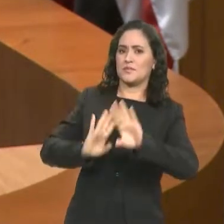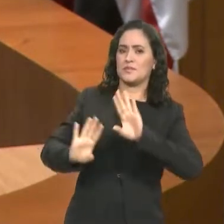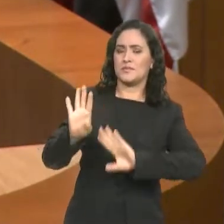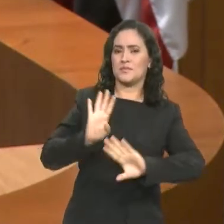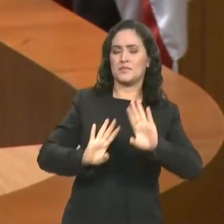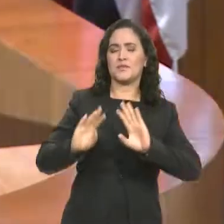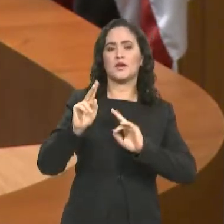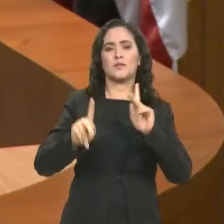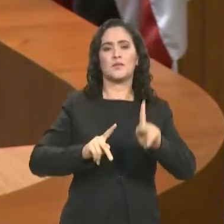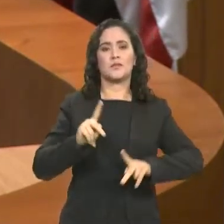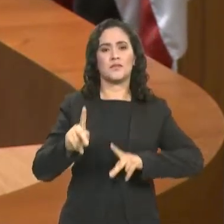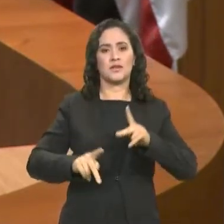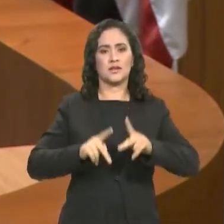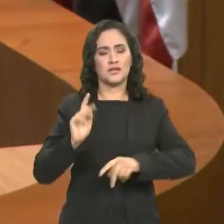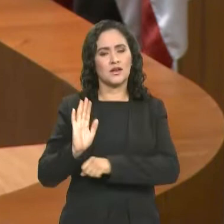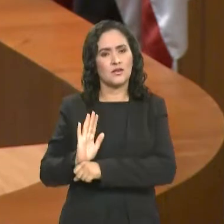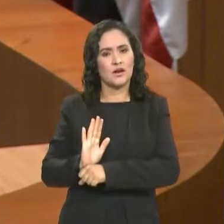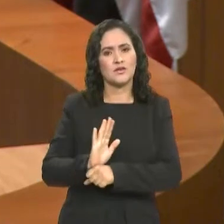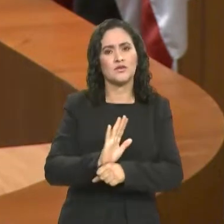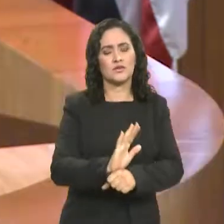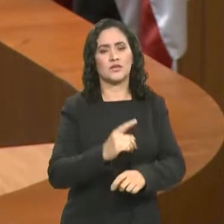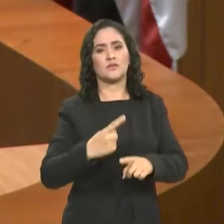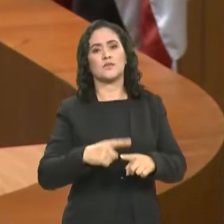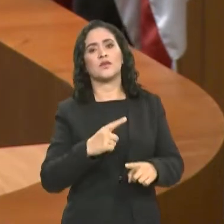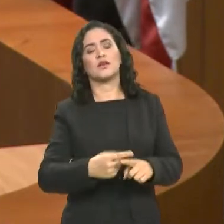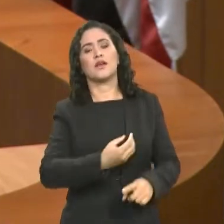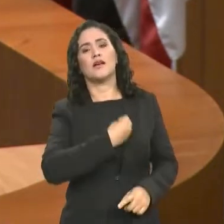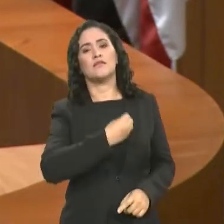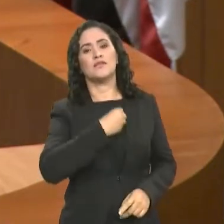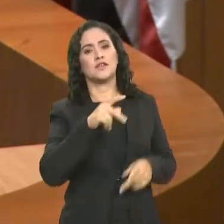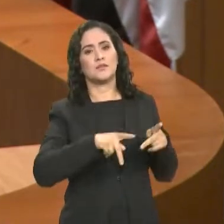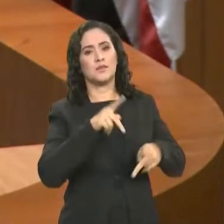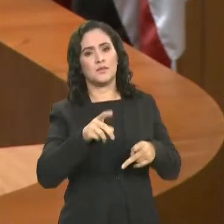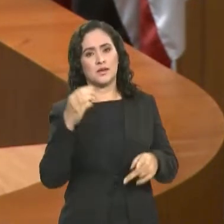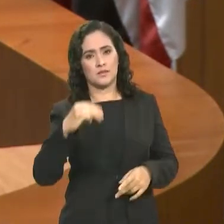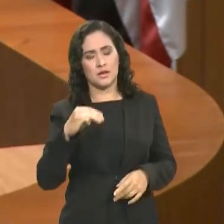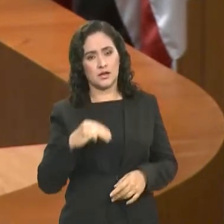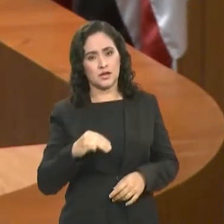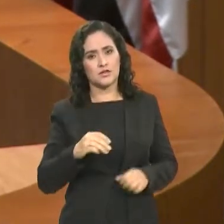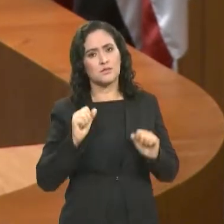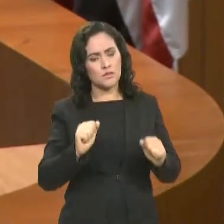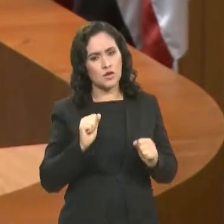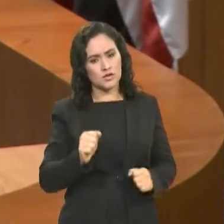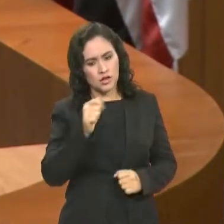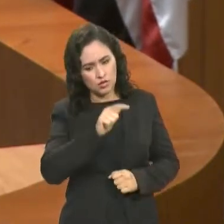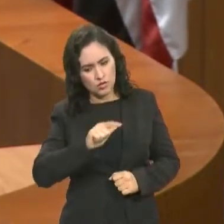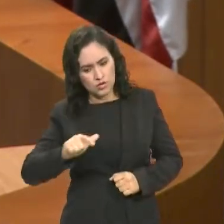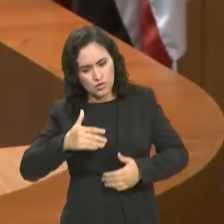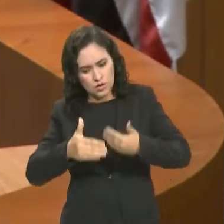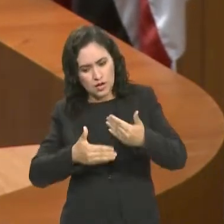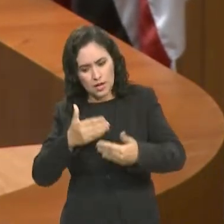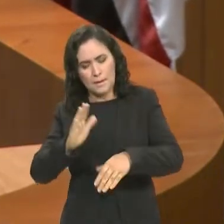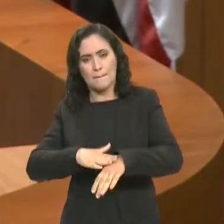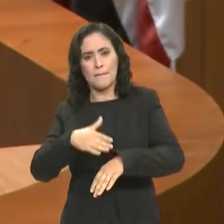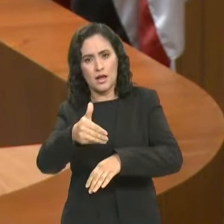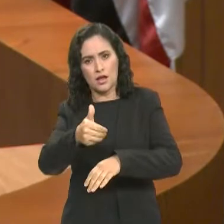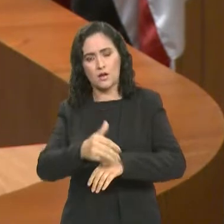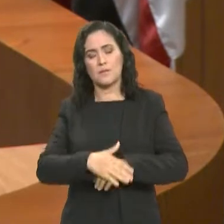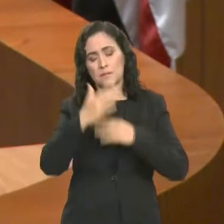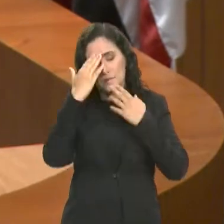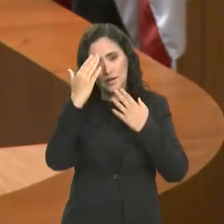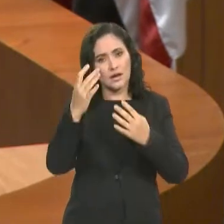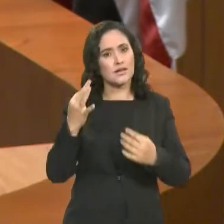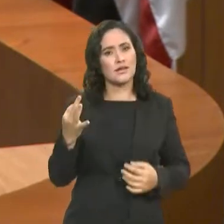e dando a minha contribuição para que a vida dos maranhenses possa continuar melhorando. Agradeço a cada